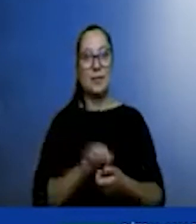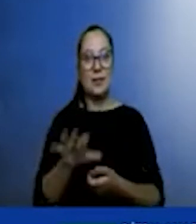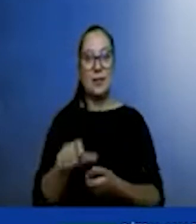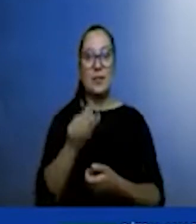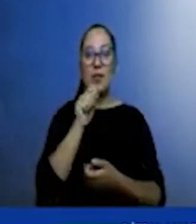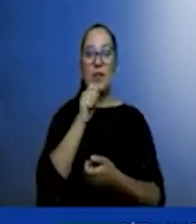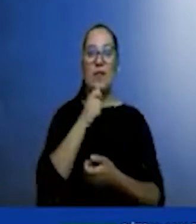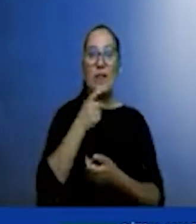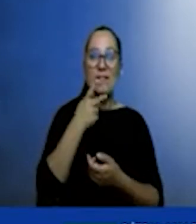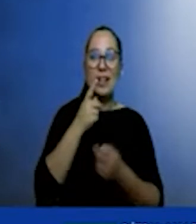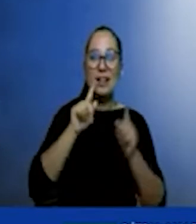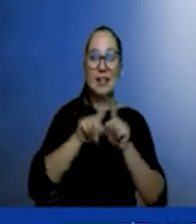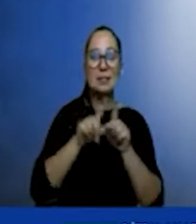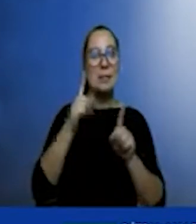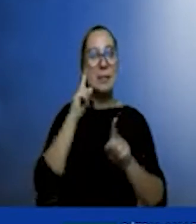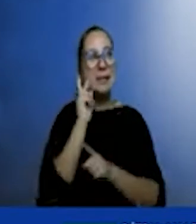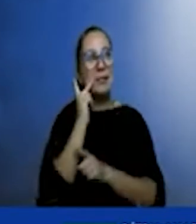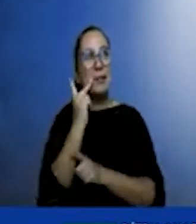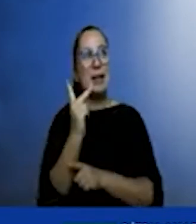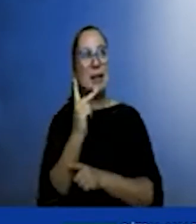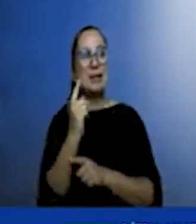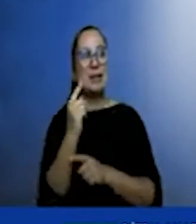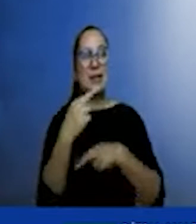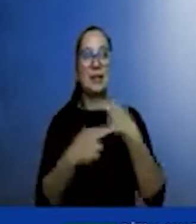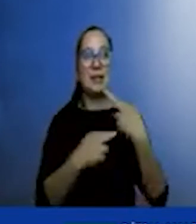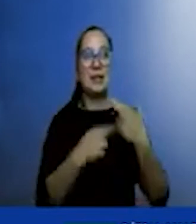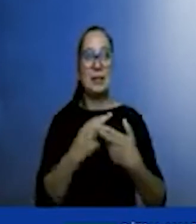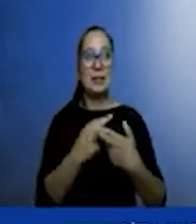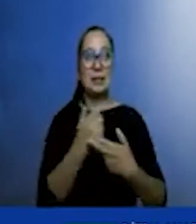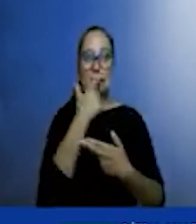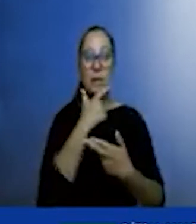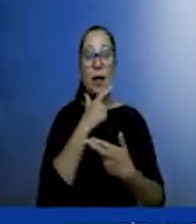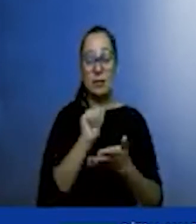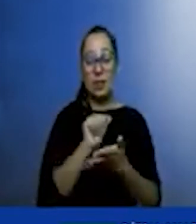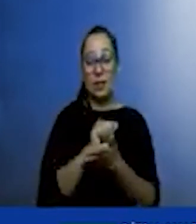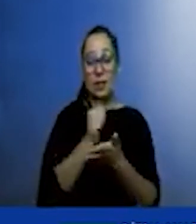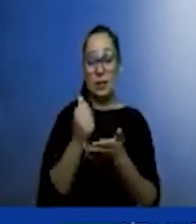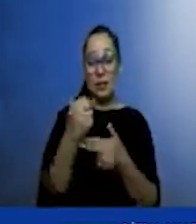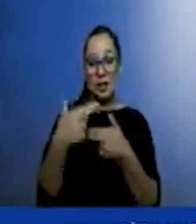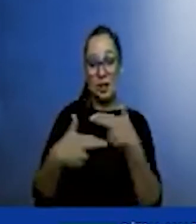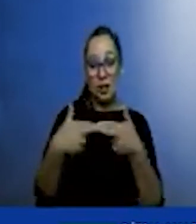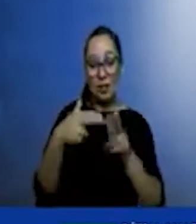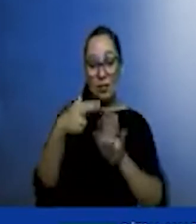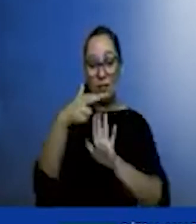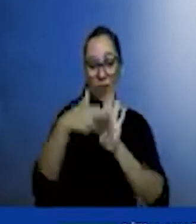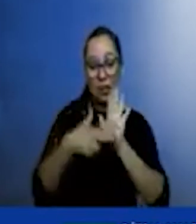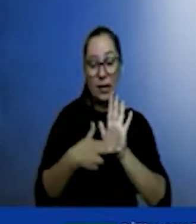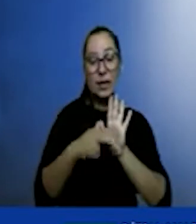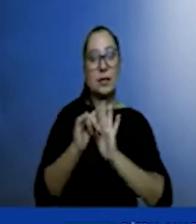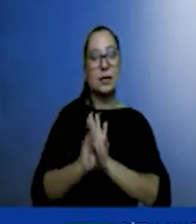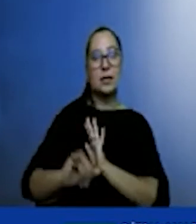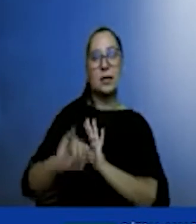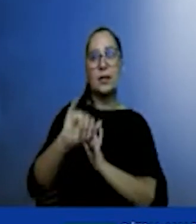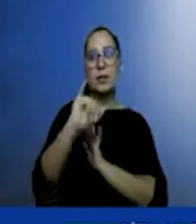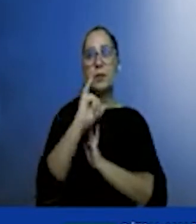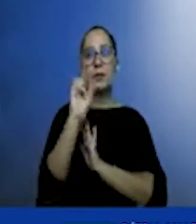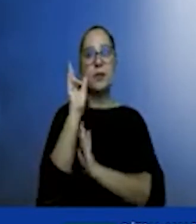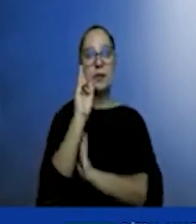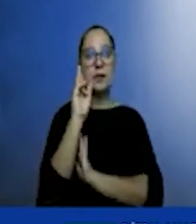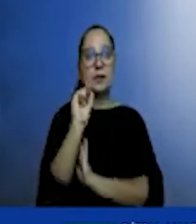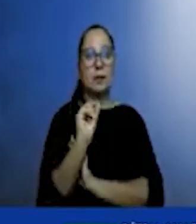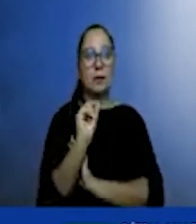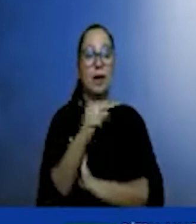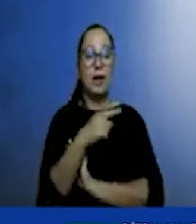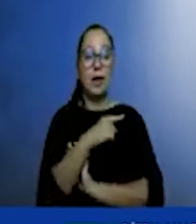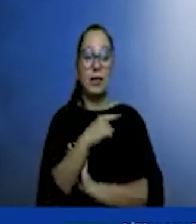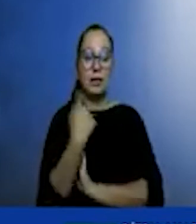falaram do reconhecimento do atributo renovável, e acho que na agenda regulatória é importante a gente lembrar que está atrasado no Brasil